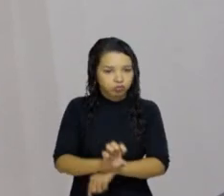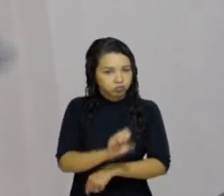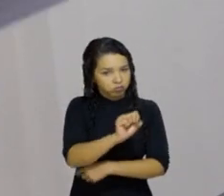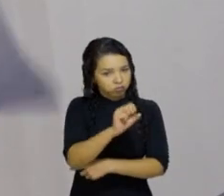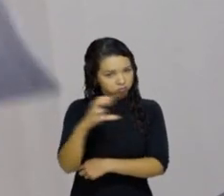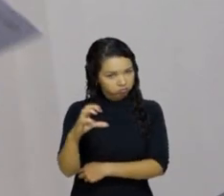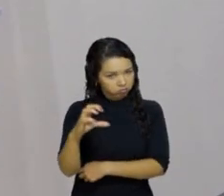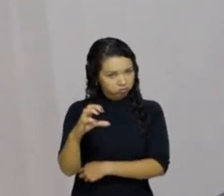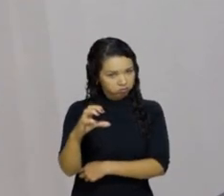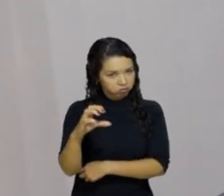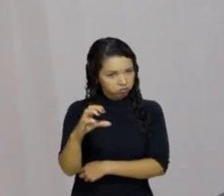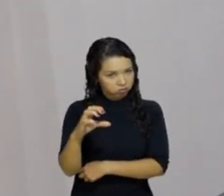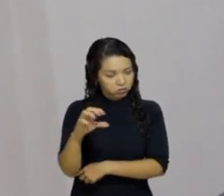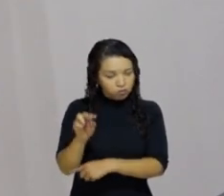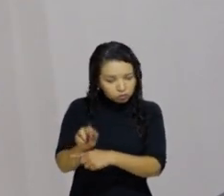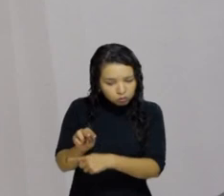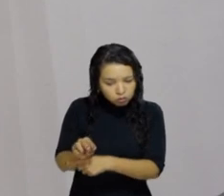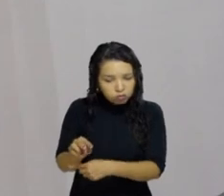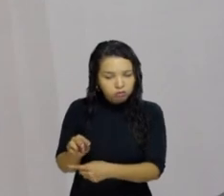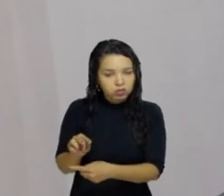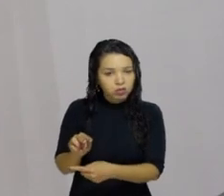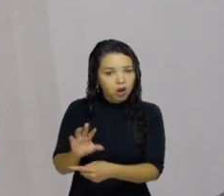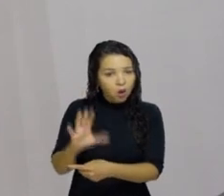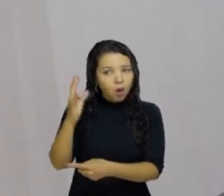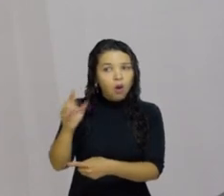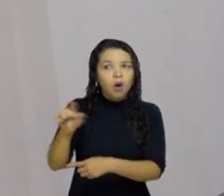que olhe pela situação no Morro dos Cavalos,